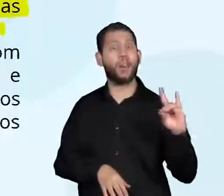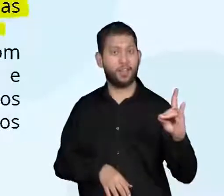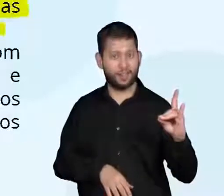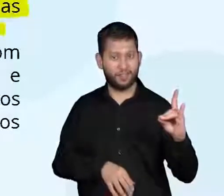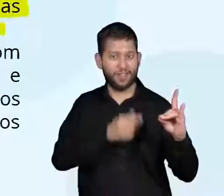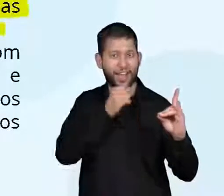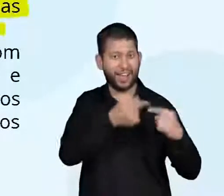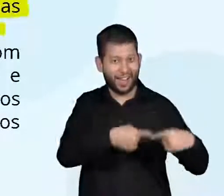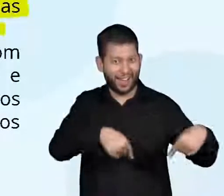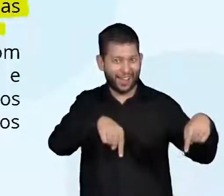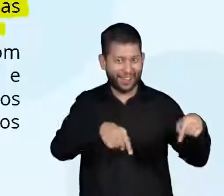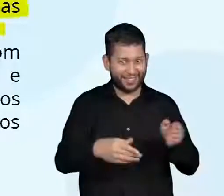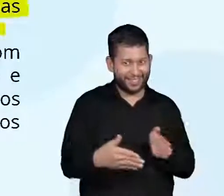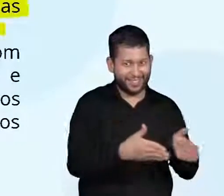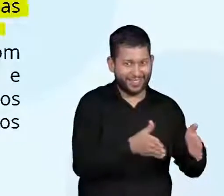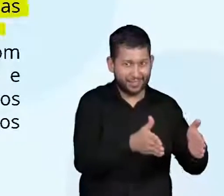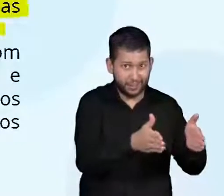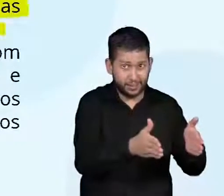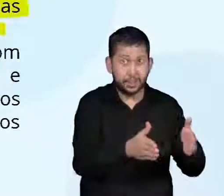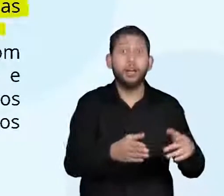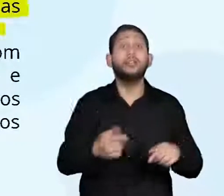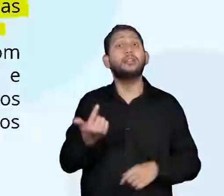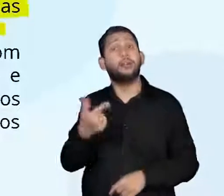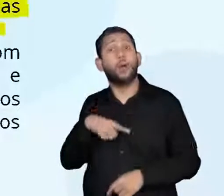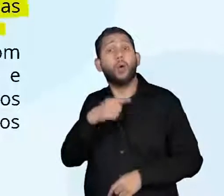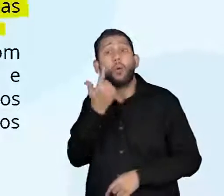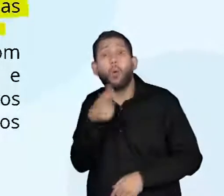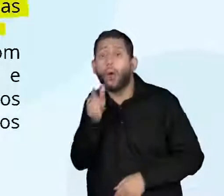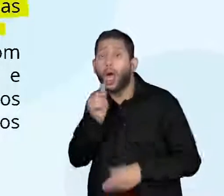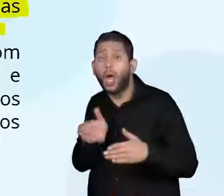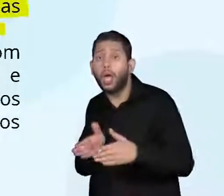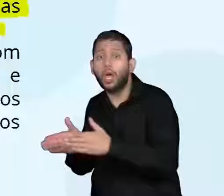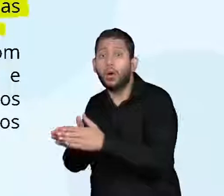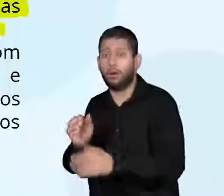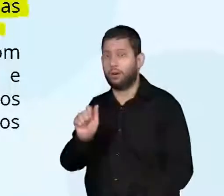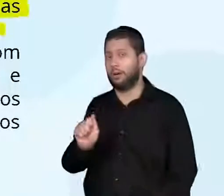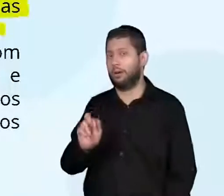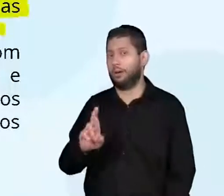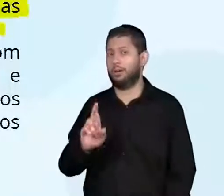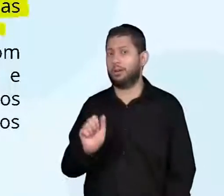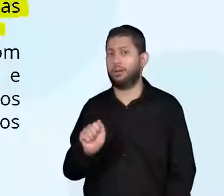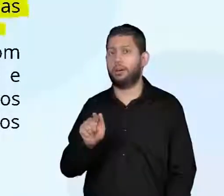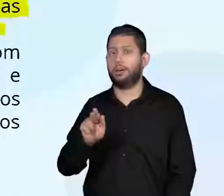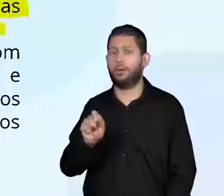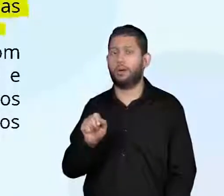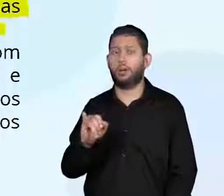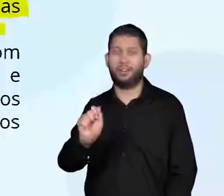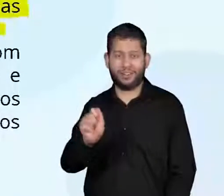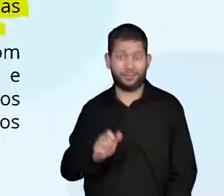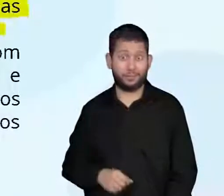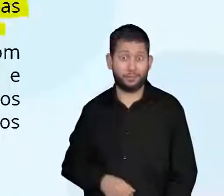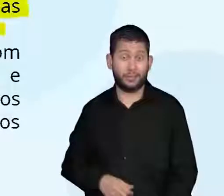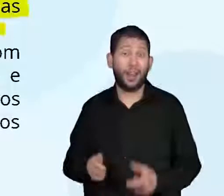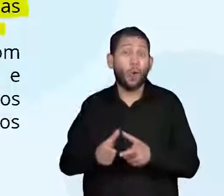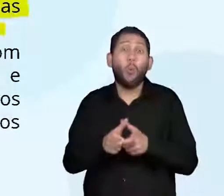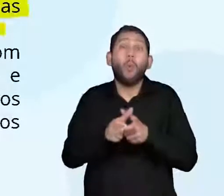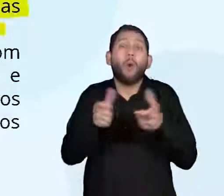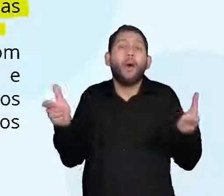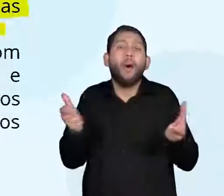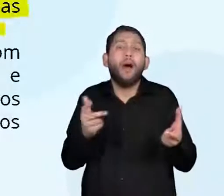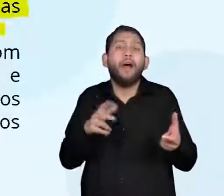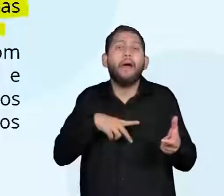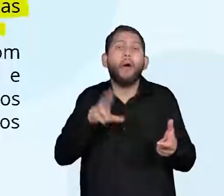acho que isso é super importante, sublinhei aqui pra gente. É o maior golfinho de água doce.